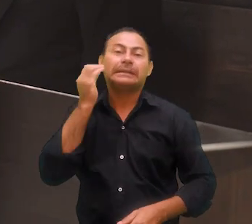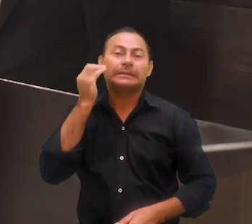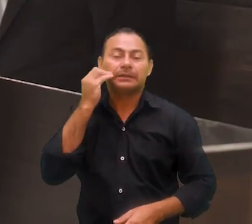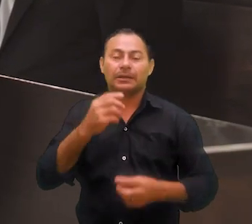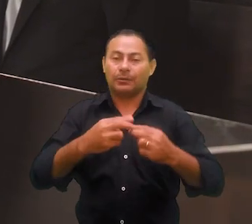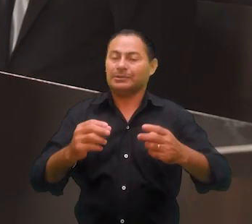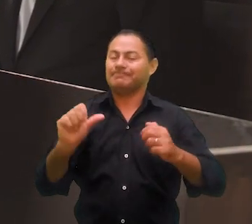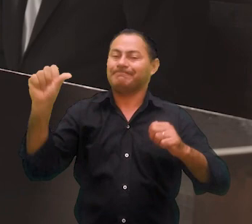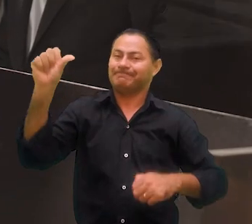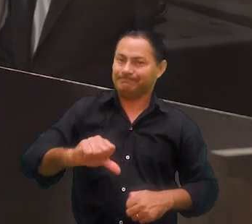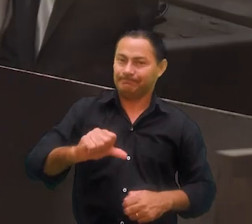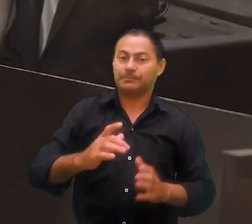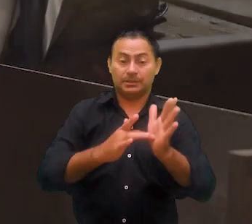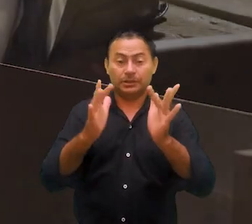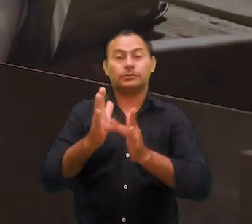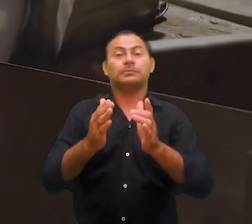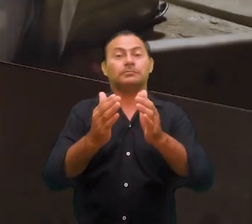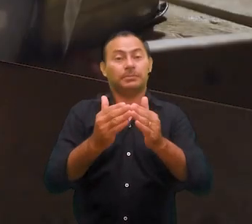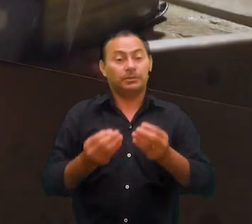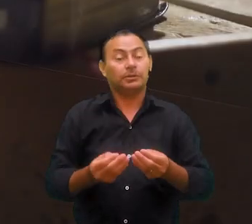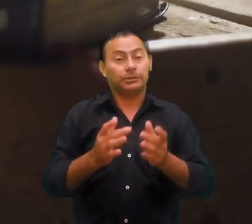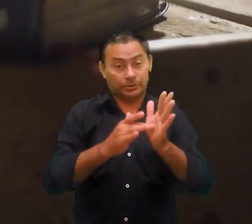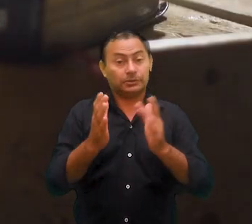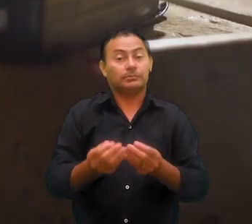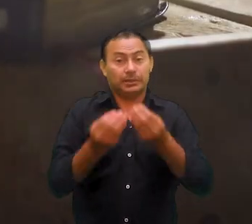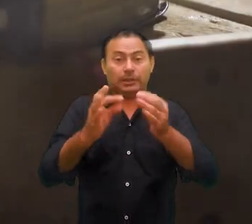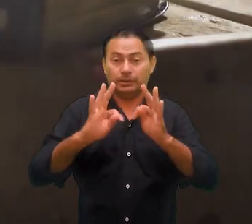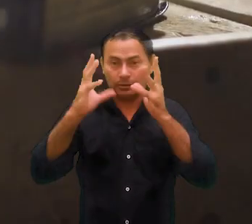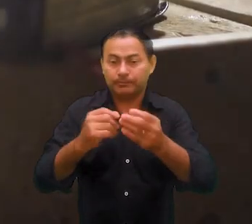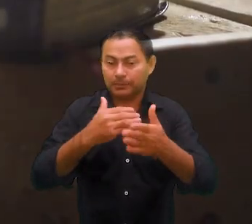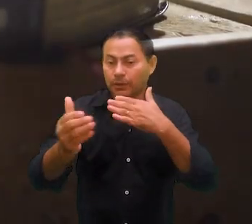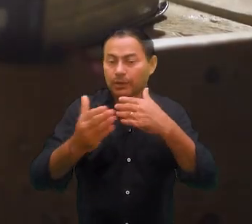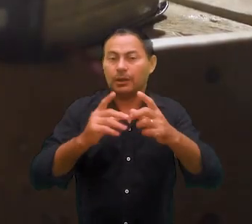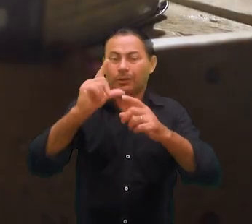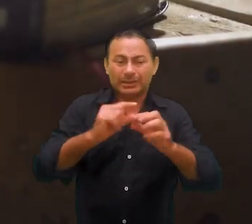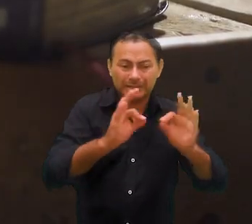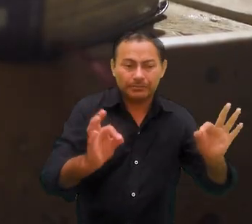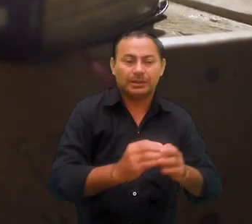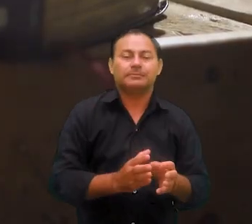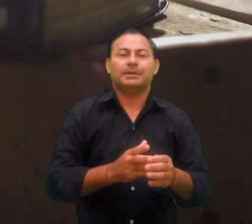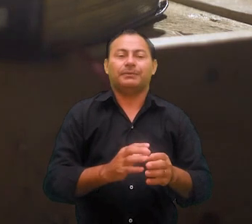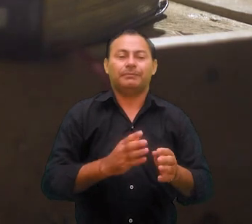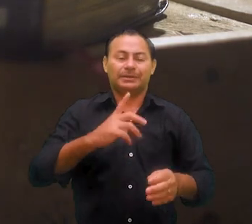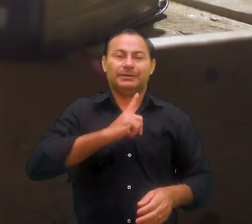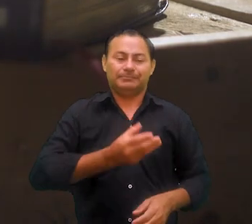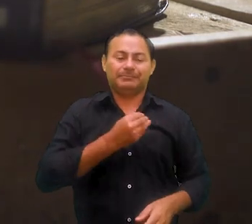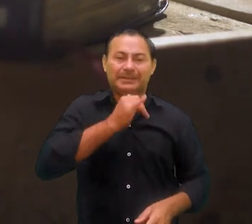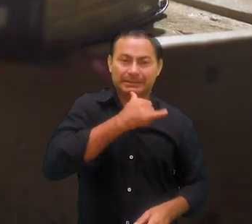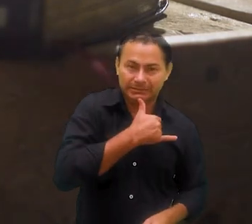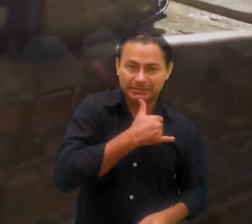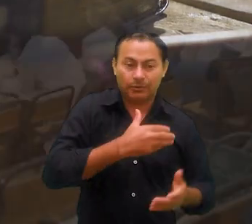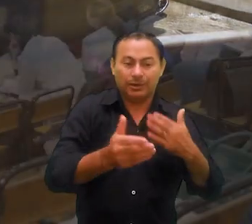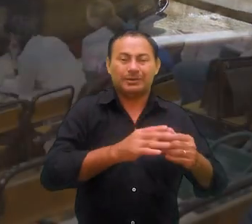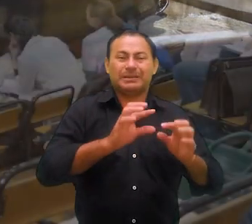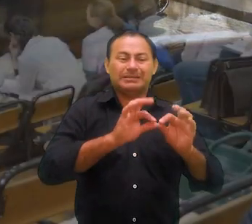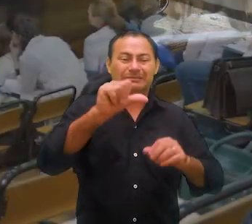está tentando algo impossível. Jesus pediu entrega total. Qualquer coisa menor que isso leva à